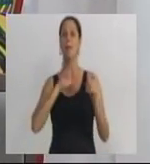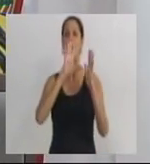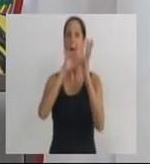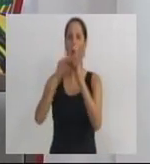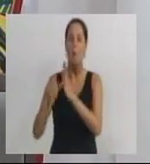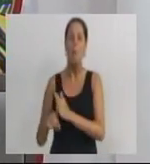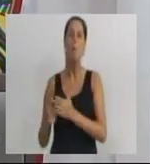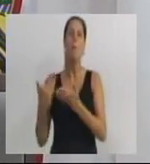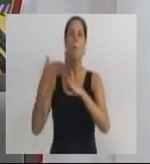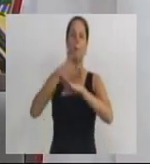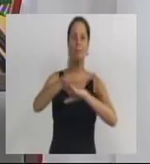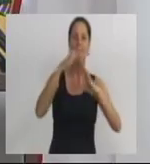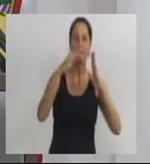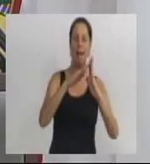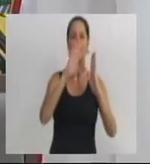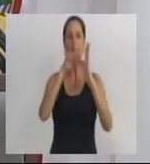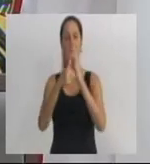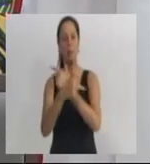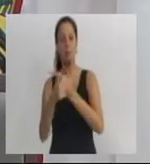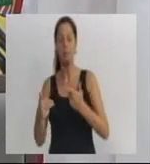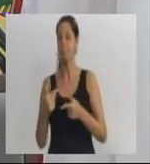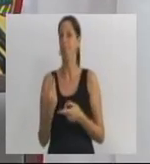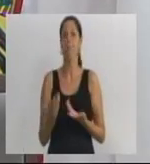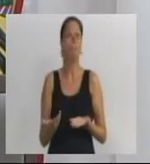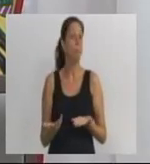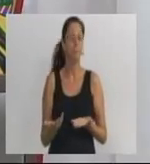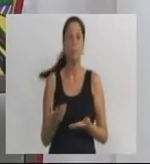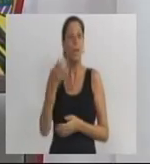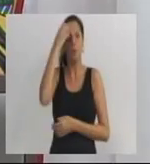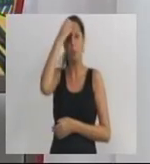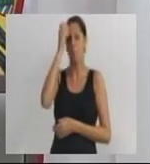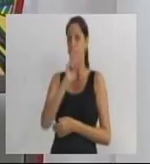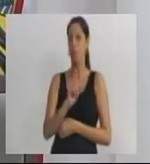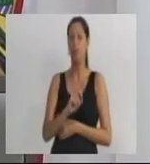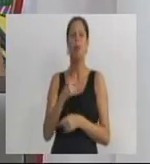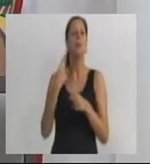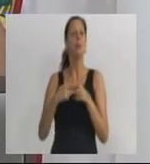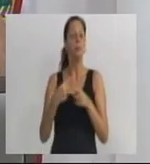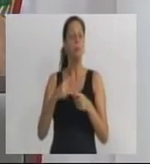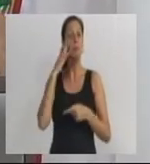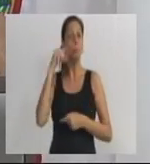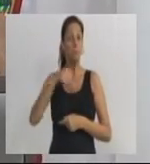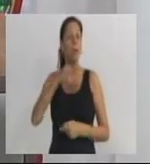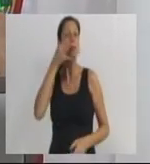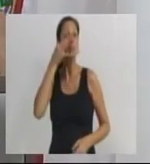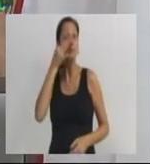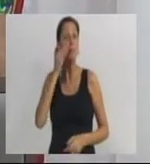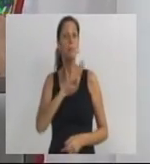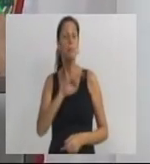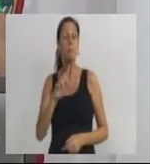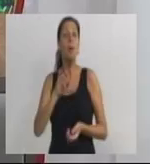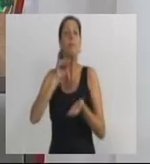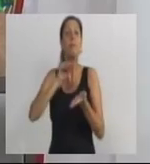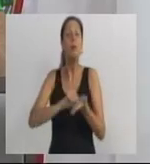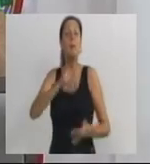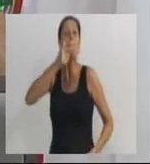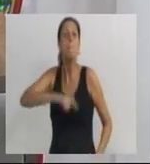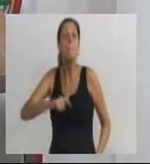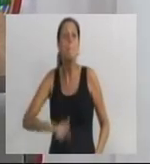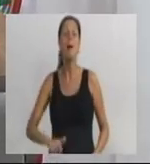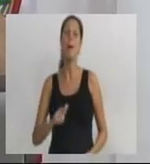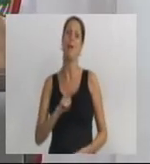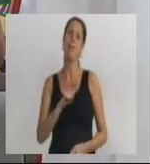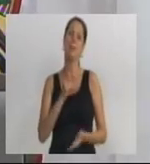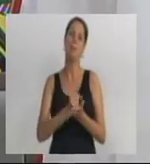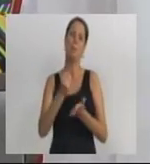região, porque a gente sabe que a quantidade de efetivo é pouco, César, assim. É muito pouco para o número de assaltos e de delitos que acontece na nossa região,